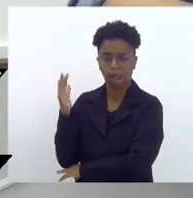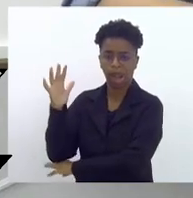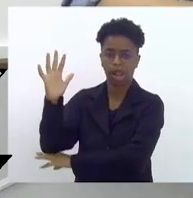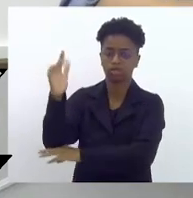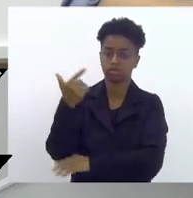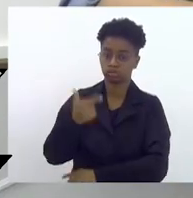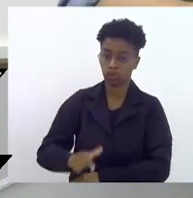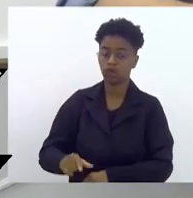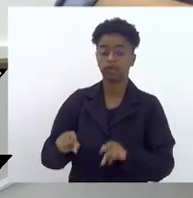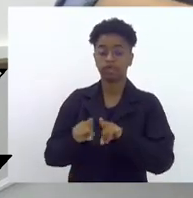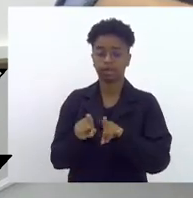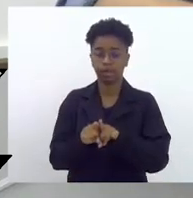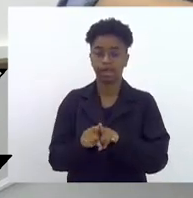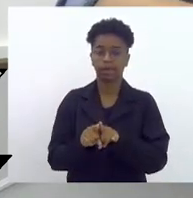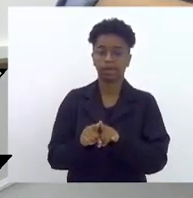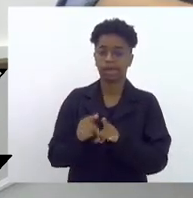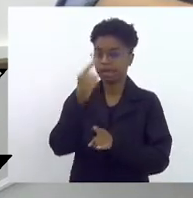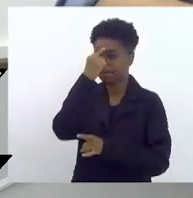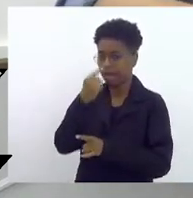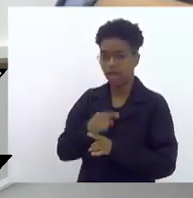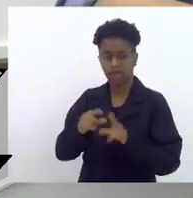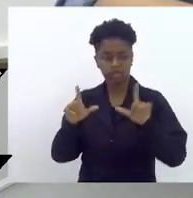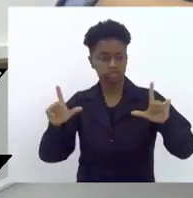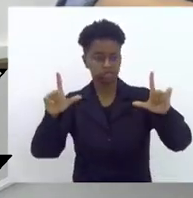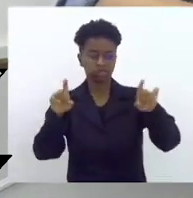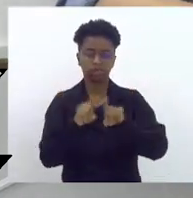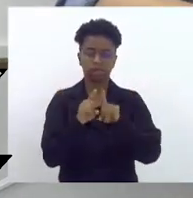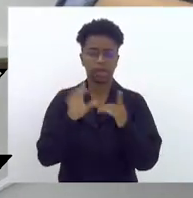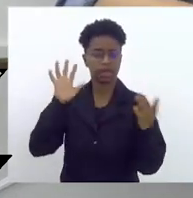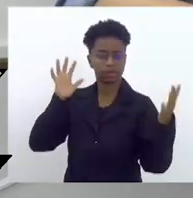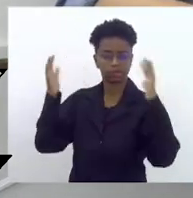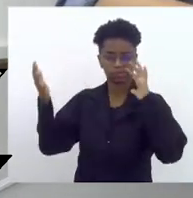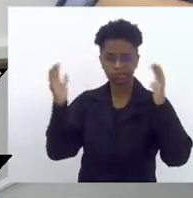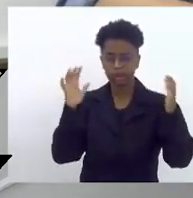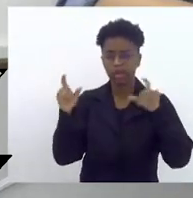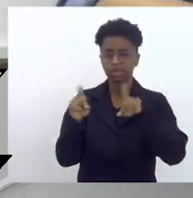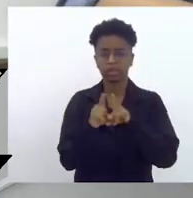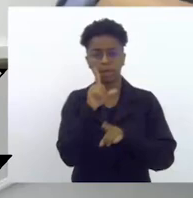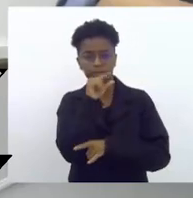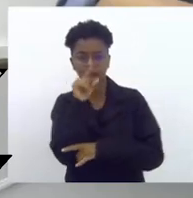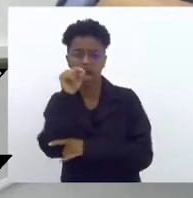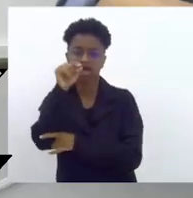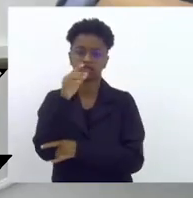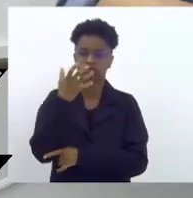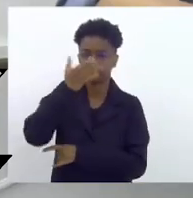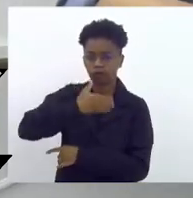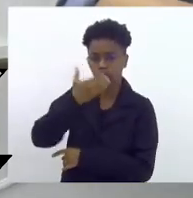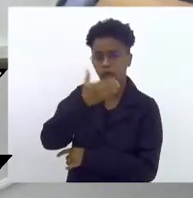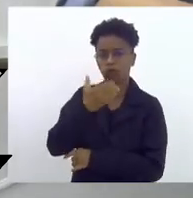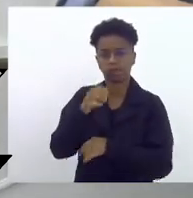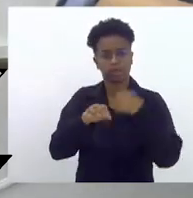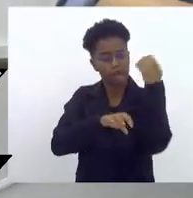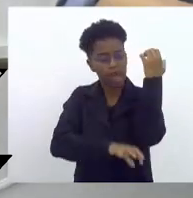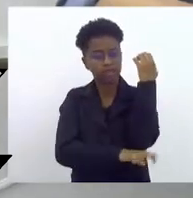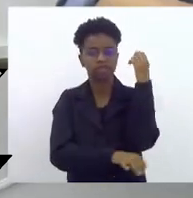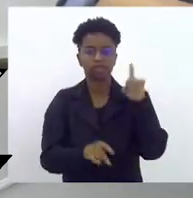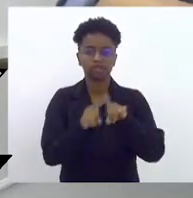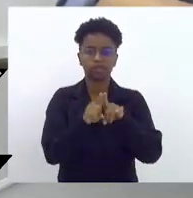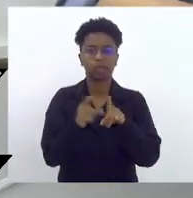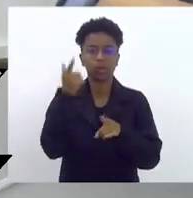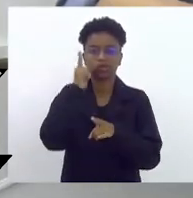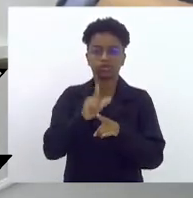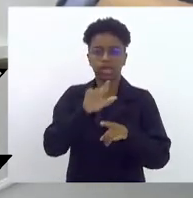a temperatura biodiversidade os pássaros os frutos as raízes e a contenção das nossas encostas